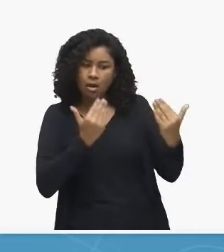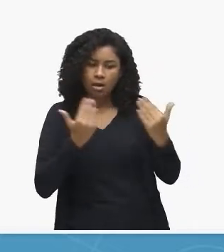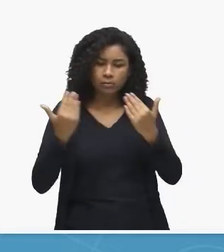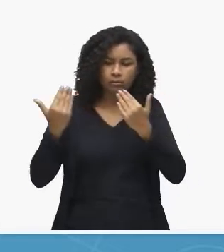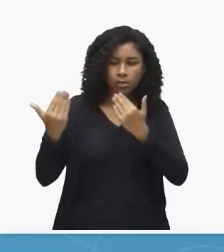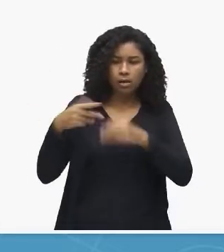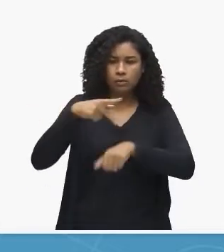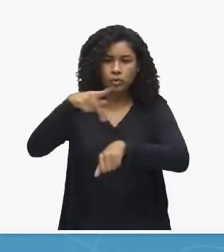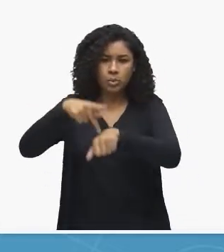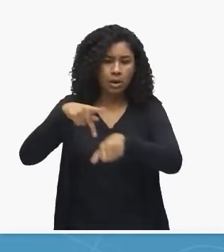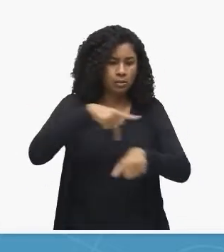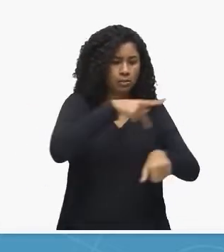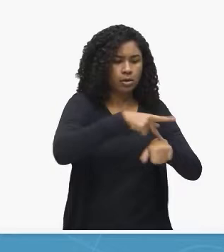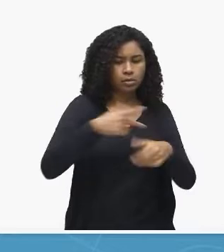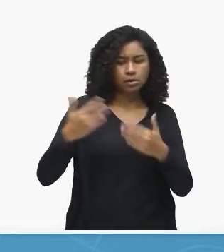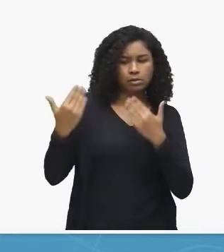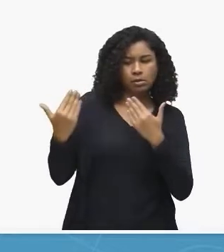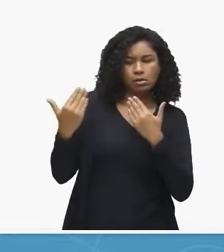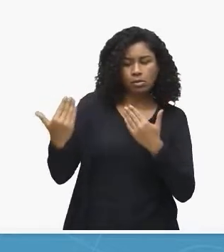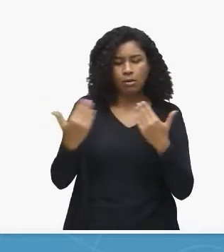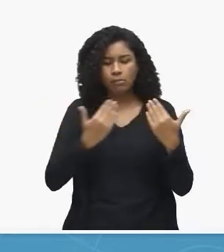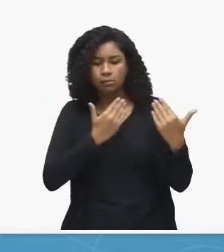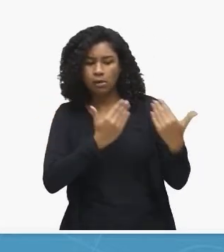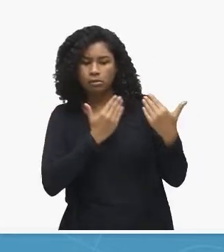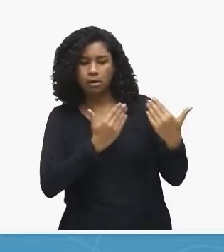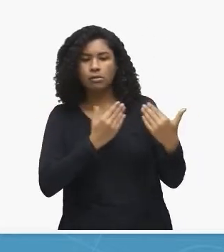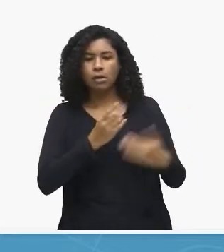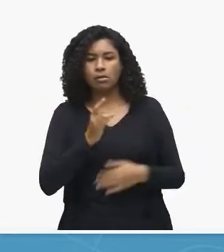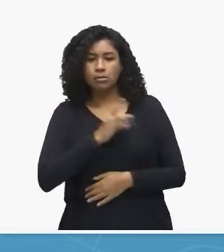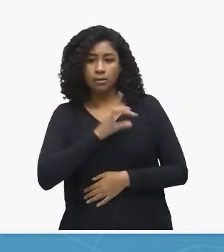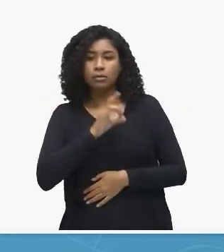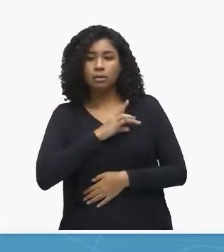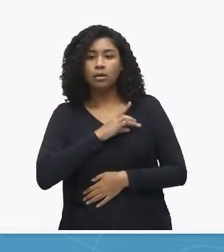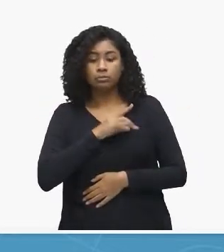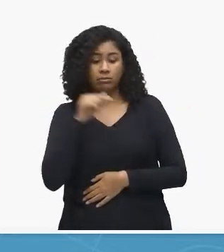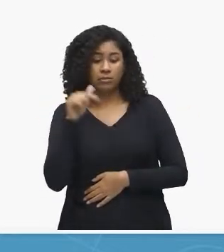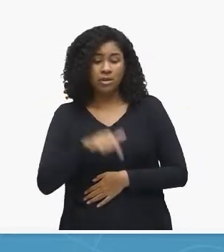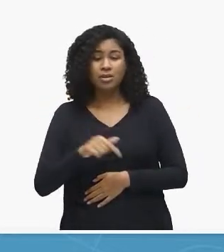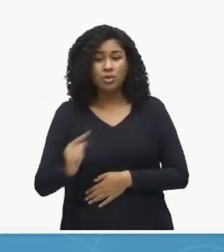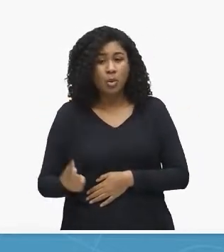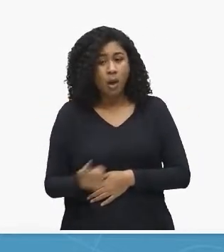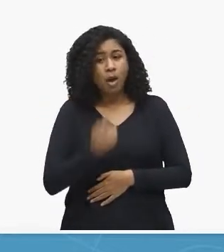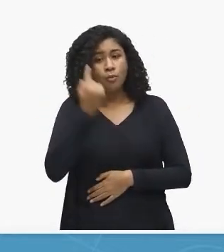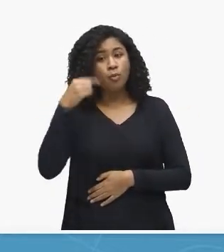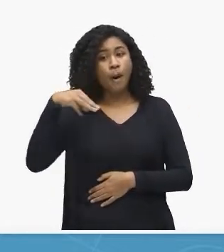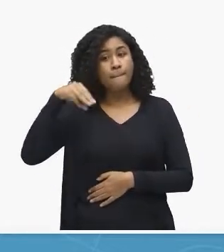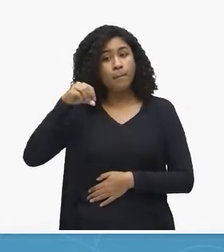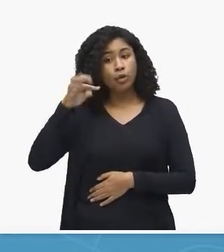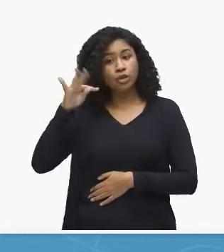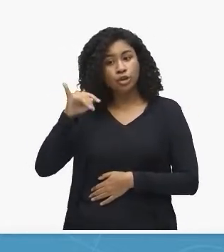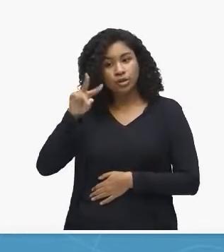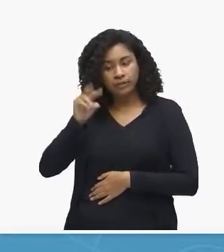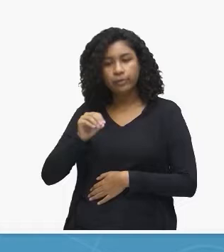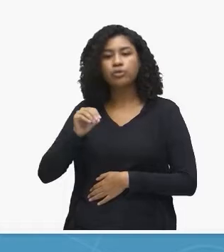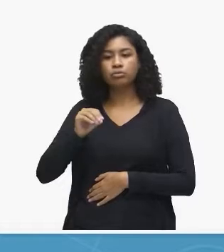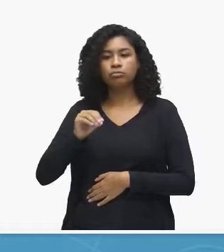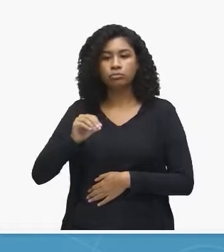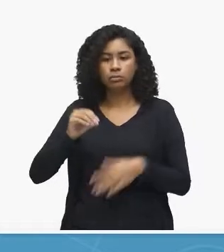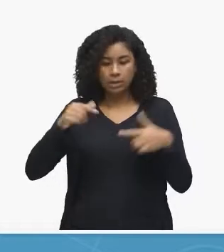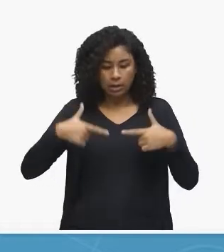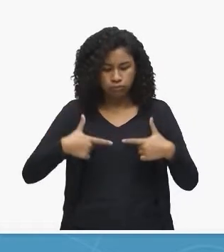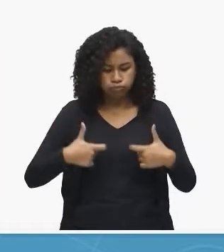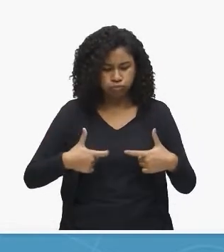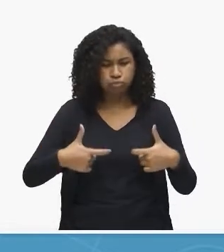das causas, como eu falei para vocês, da Primeira Guerra Mundial. A gente observa que vai chegar um momento